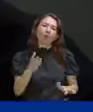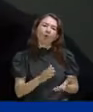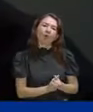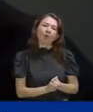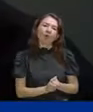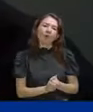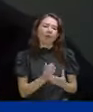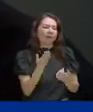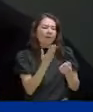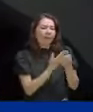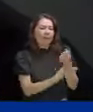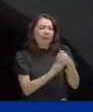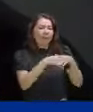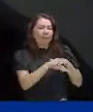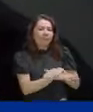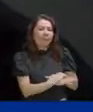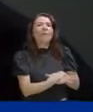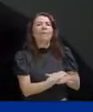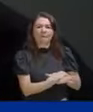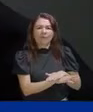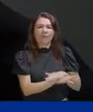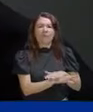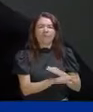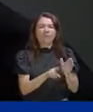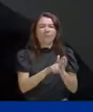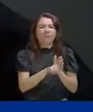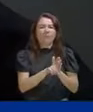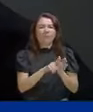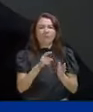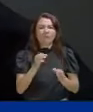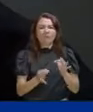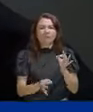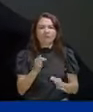arrancava ou arquivava o inquérito, era só parcial para